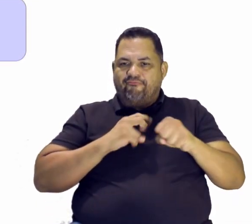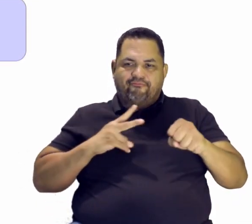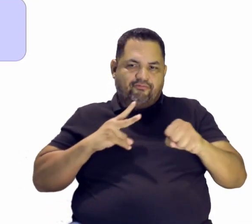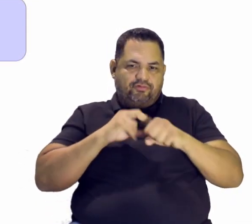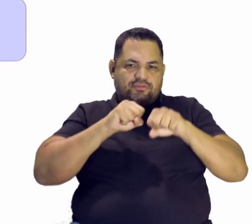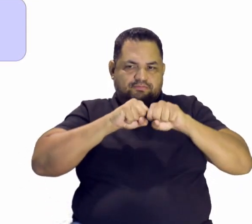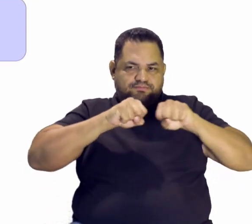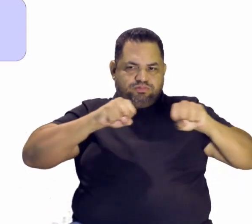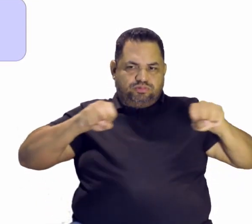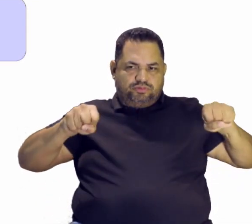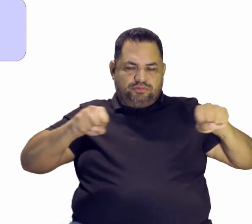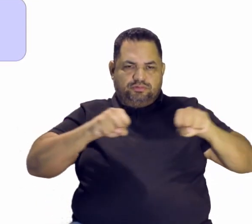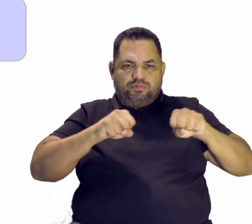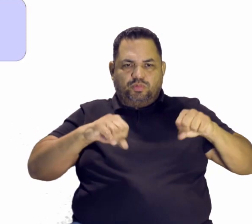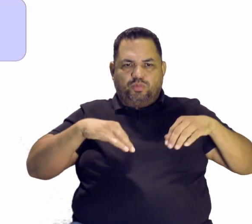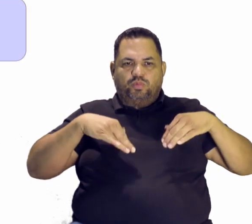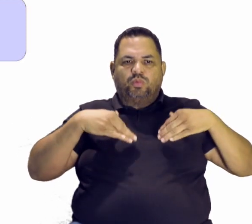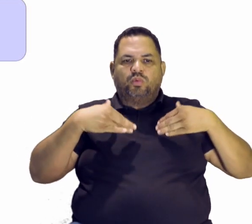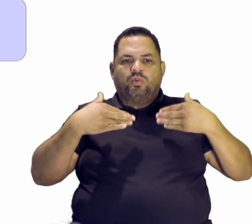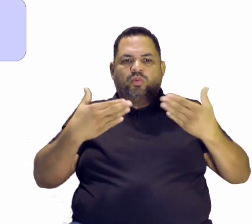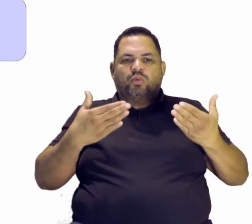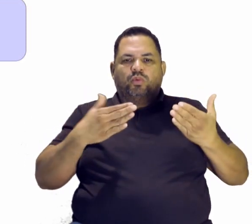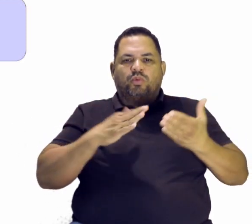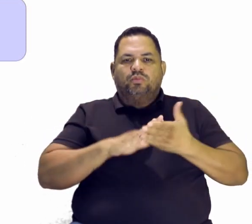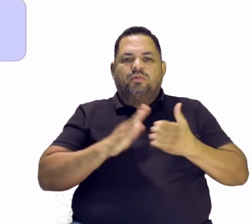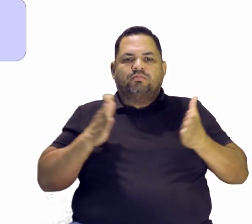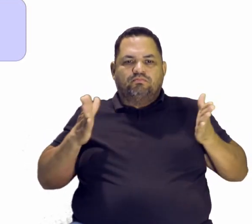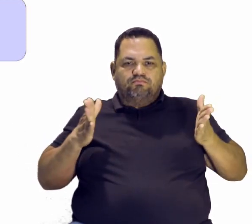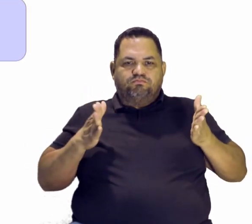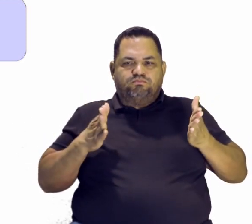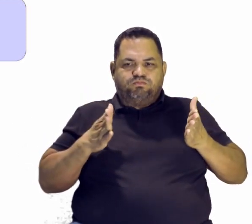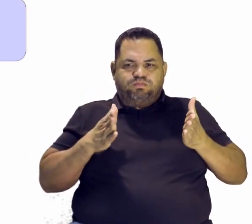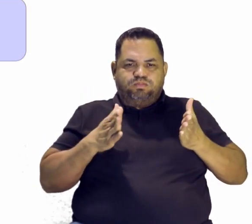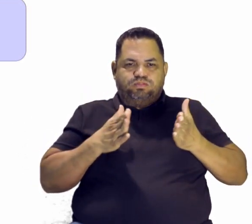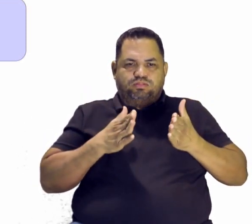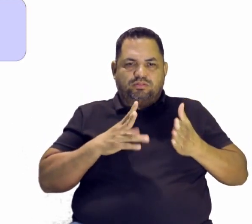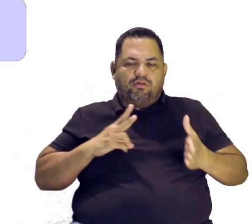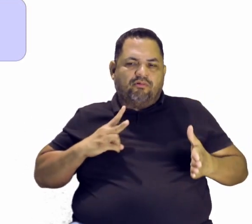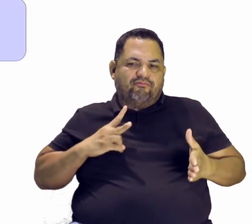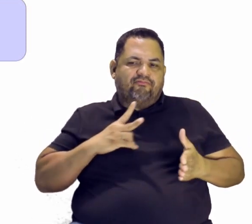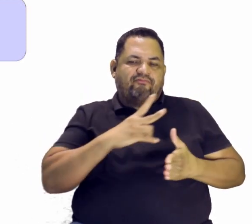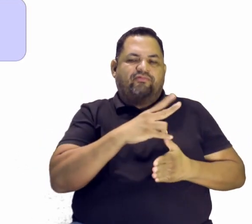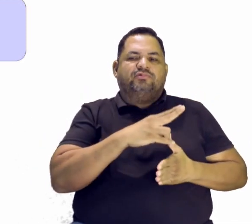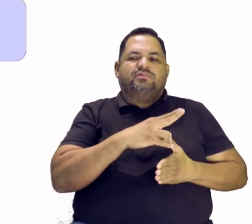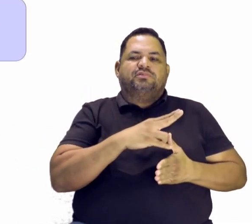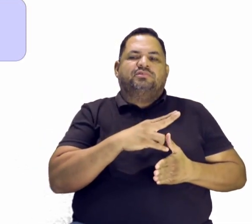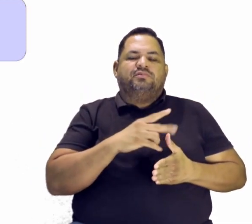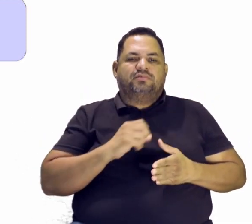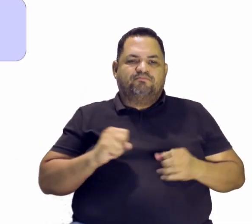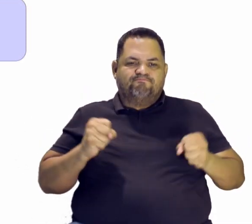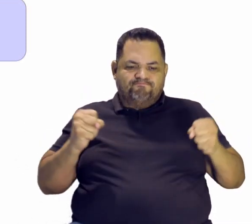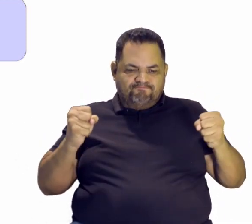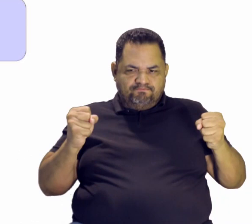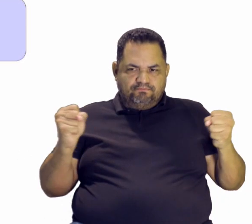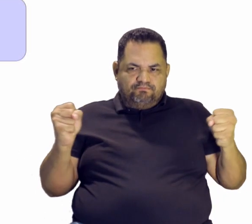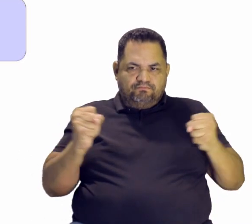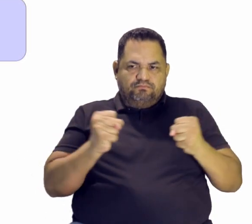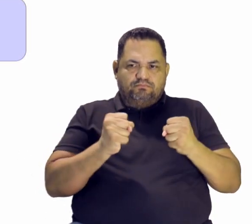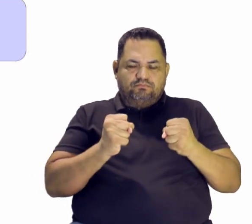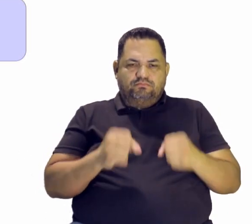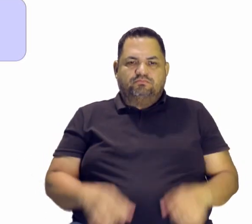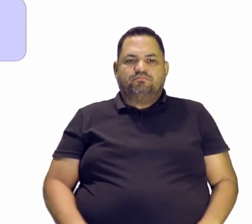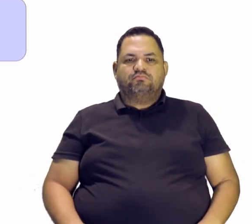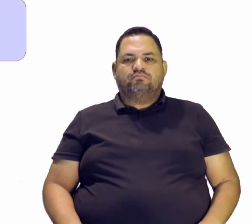E quando eu faço o encurtamento, eu tenho uma força mais concêntrica. Vou já demonstrar para vocês,